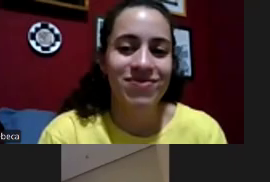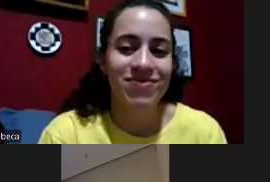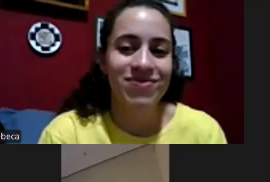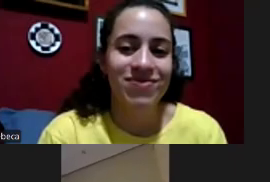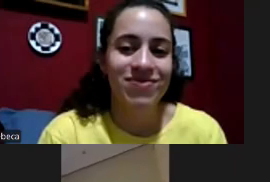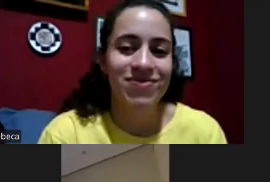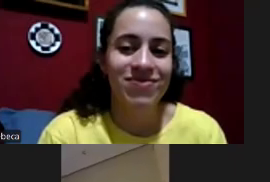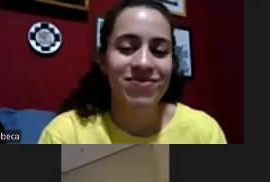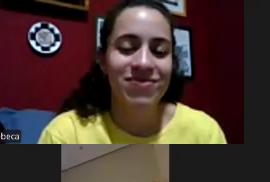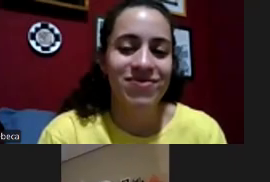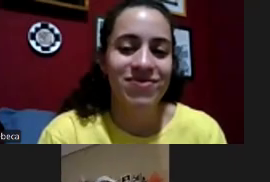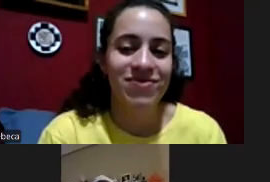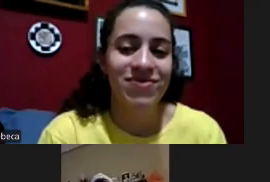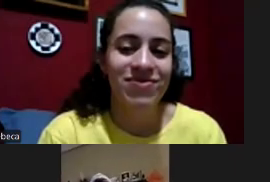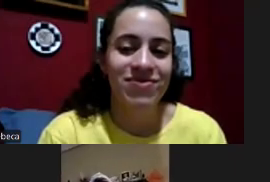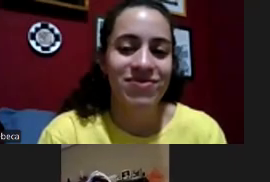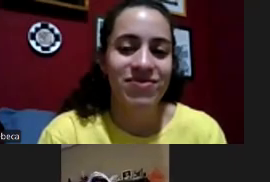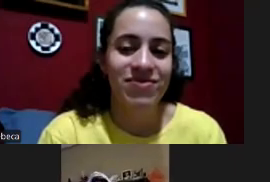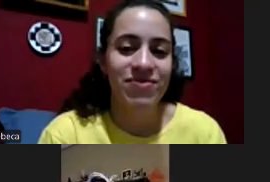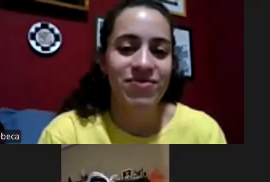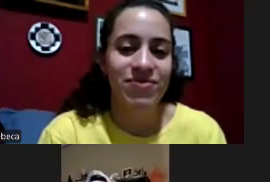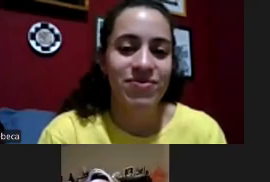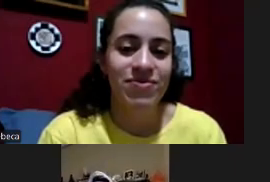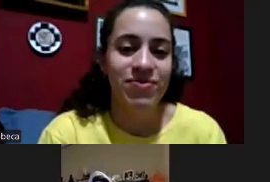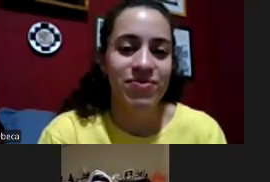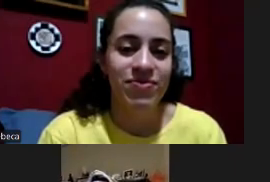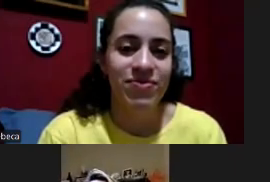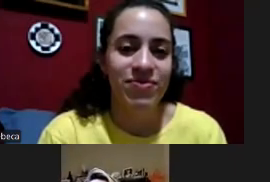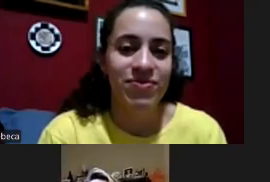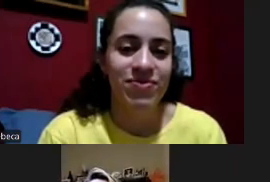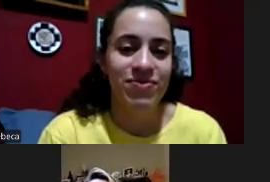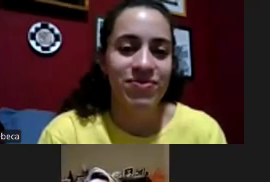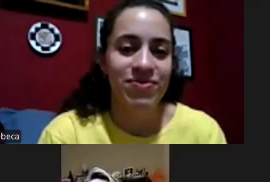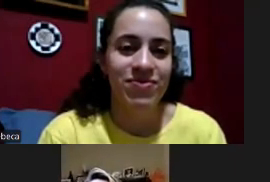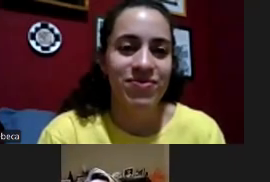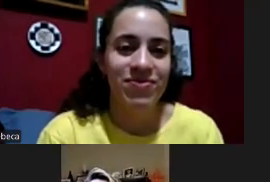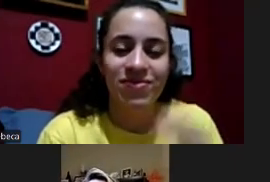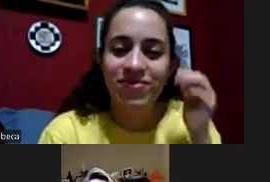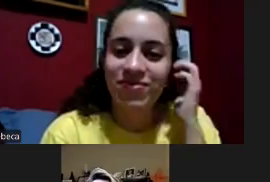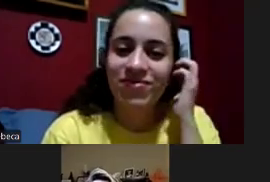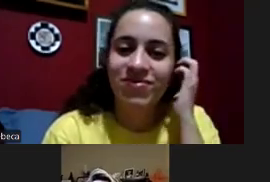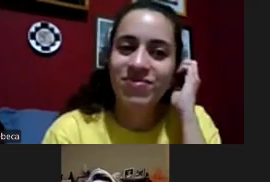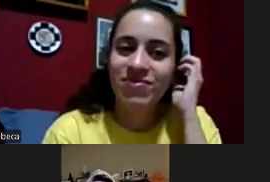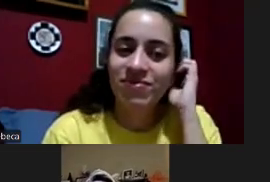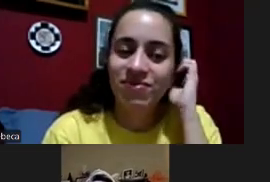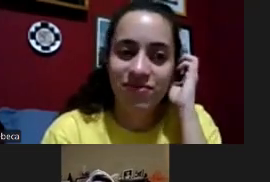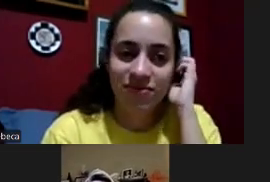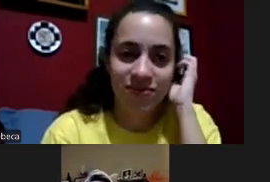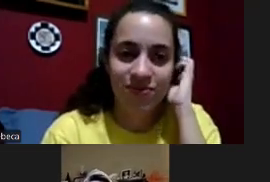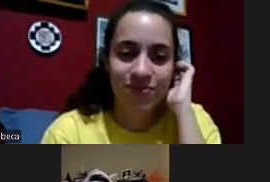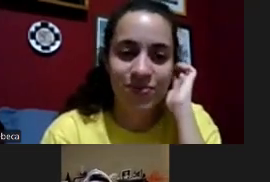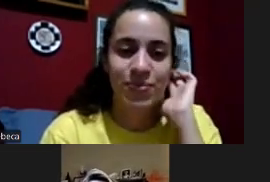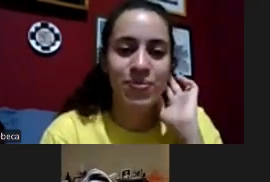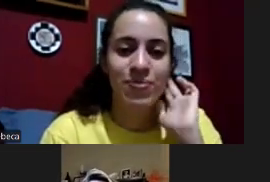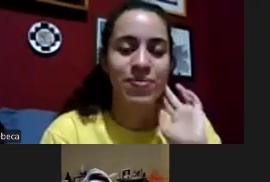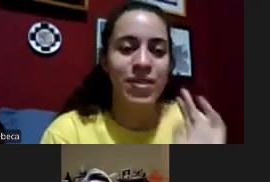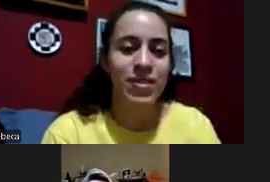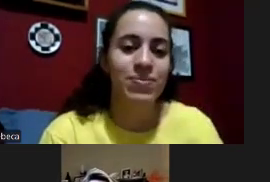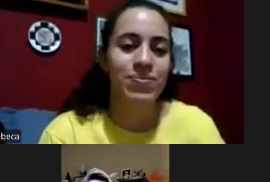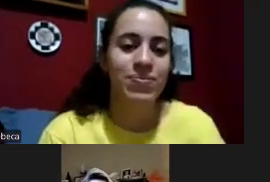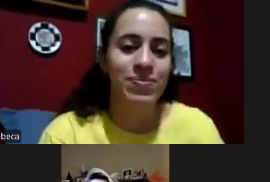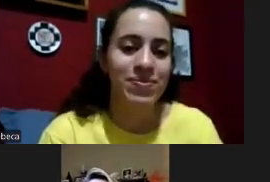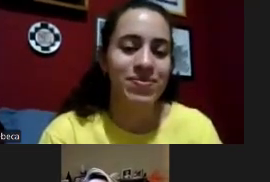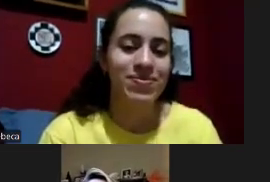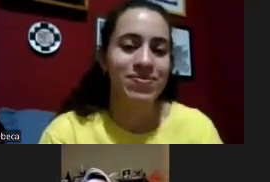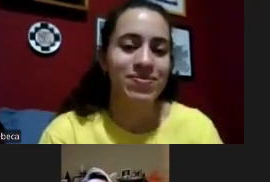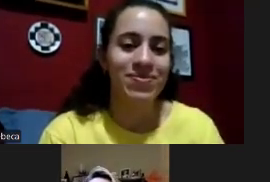sem câmera aqui mandando mensagem para mim, tá tudo E os certo. Eu estou outros? muito feliz de vocês estarem aqui comigo, tá? Vamos lá. Todo